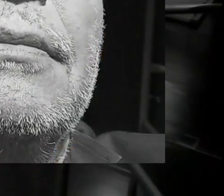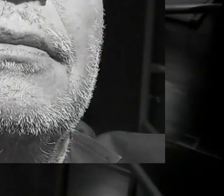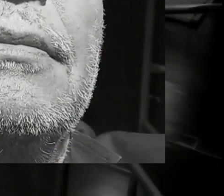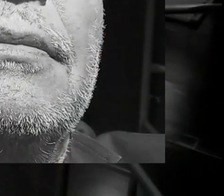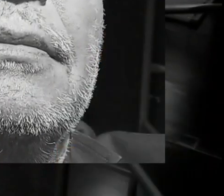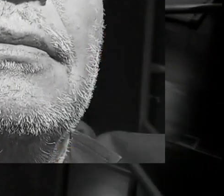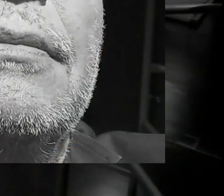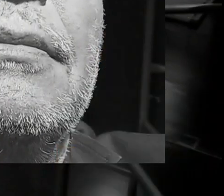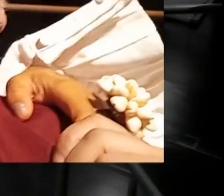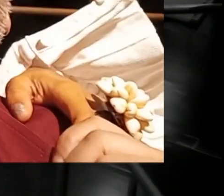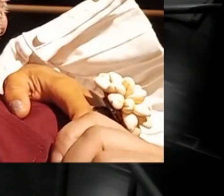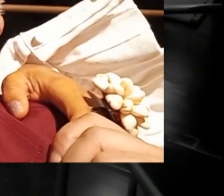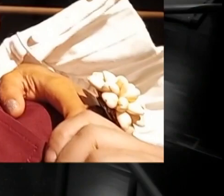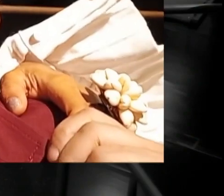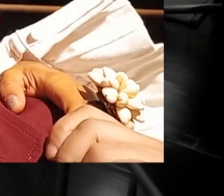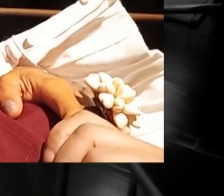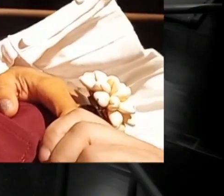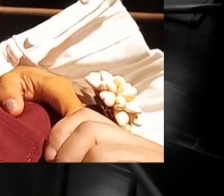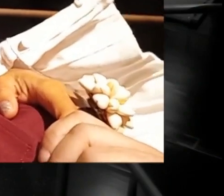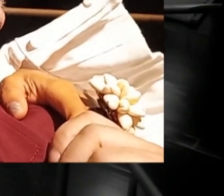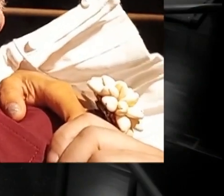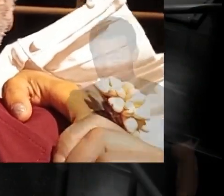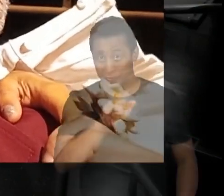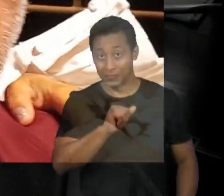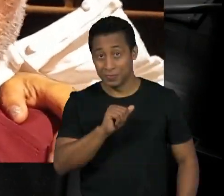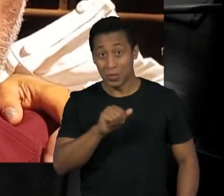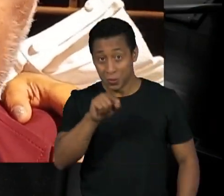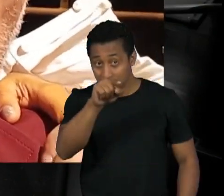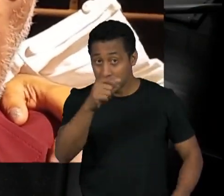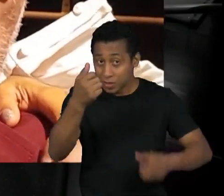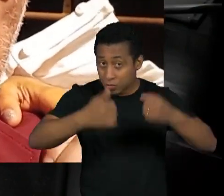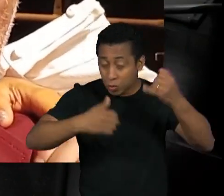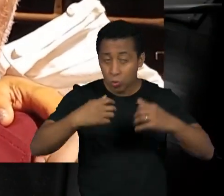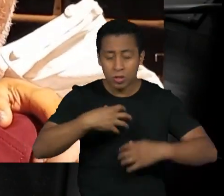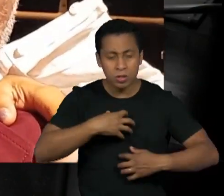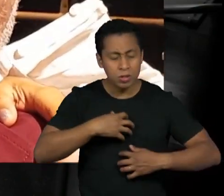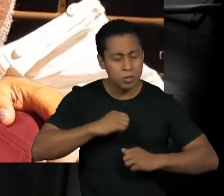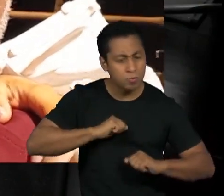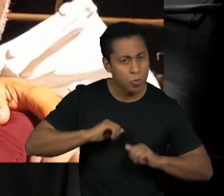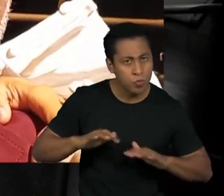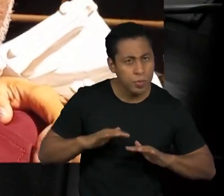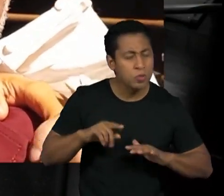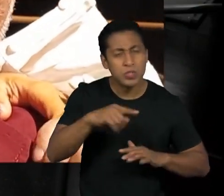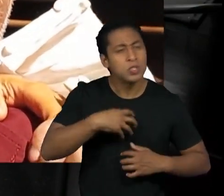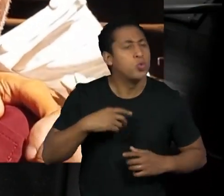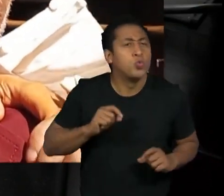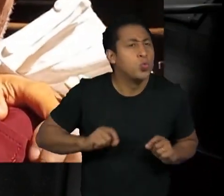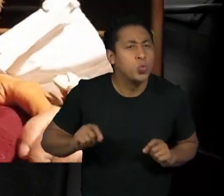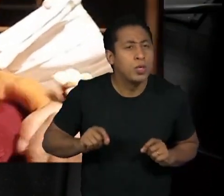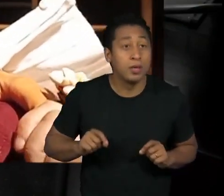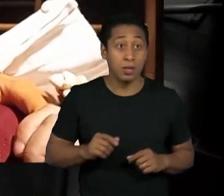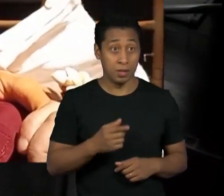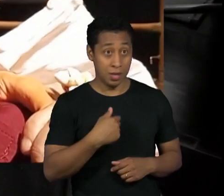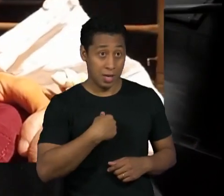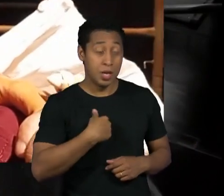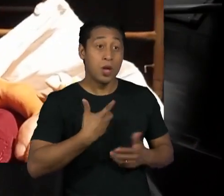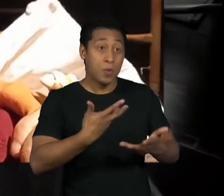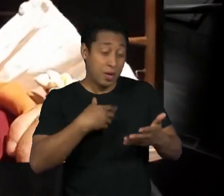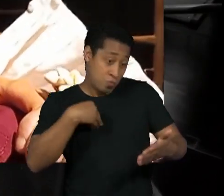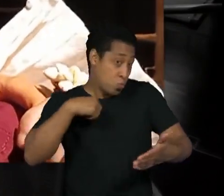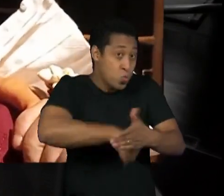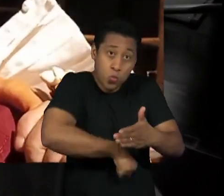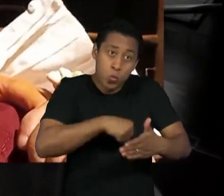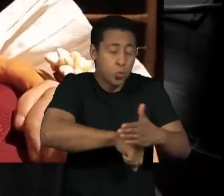Você falou que a gente vibra, né, as coisas. O que será que chegou lá do outro lado? Eu espero que muita energia de luta por meio da produção do